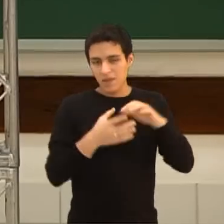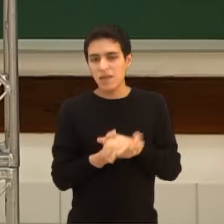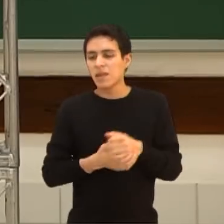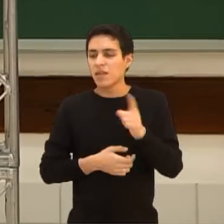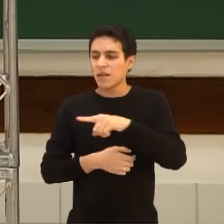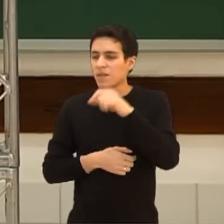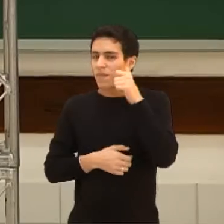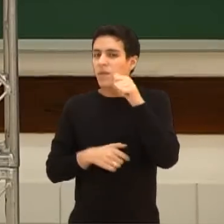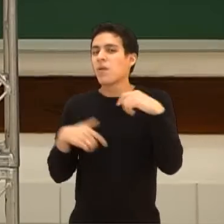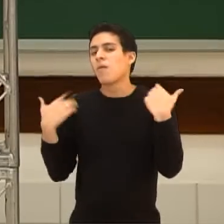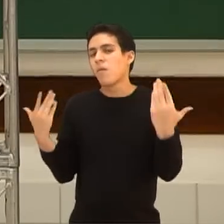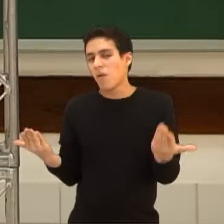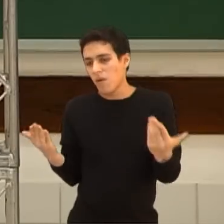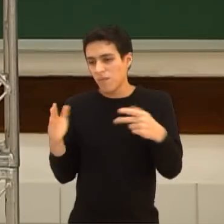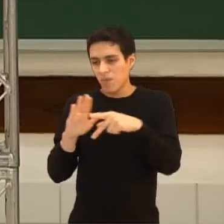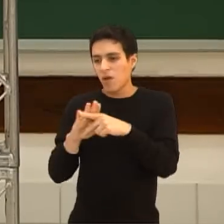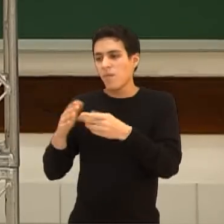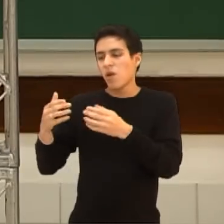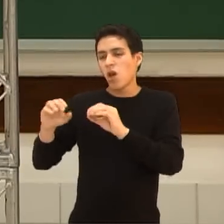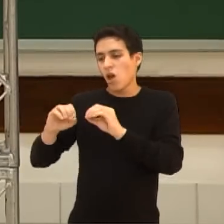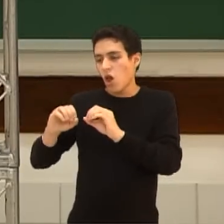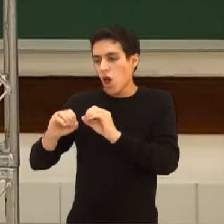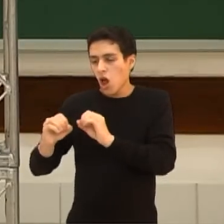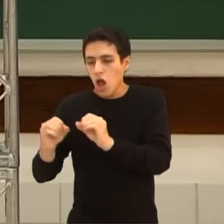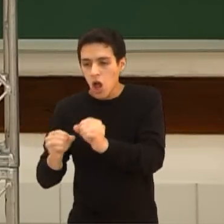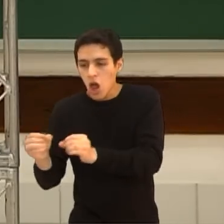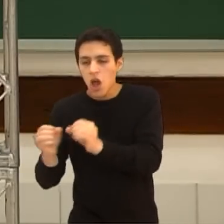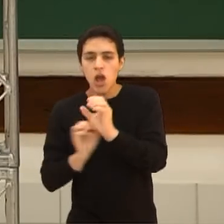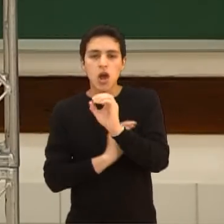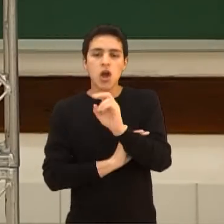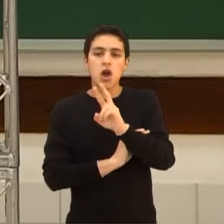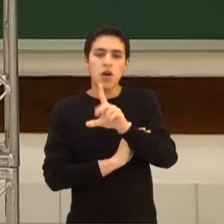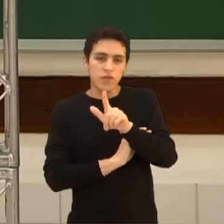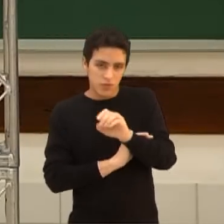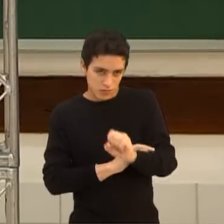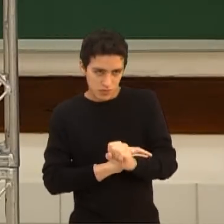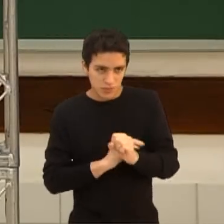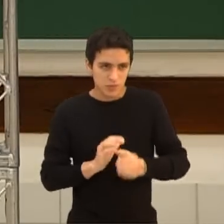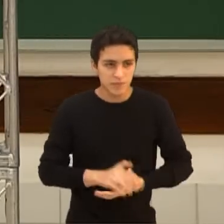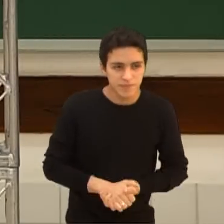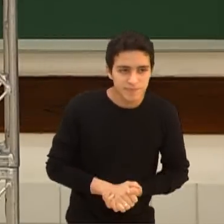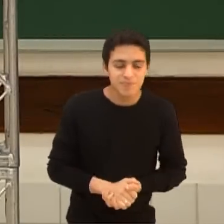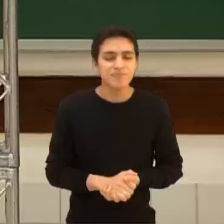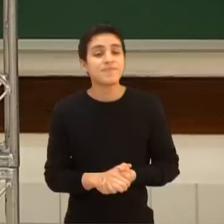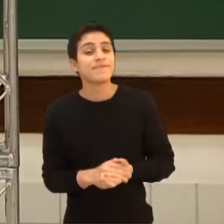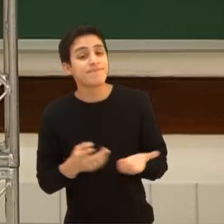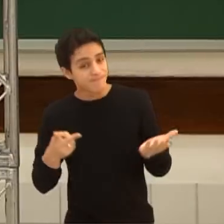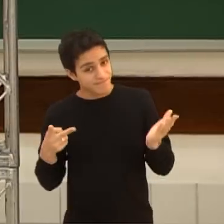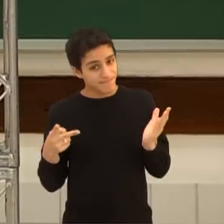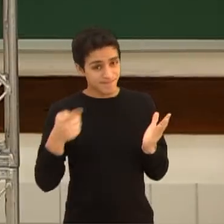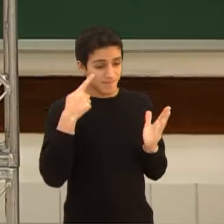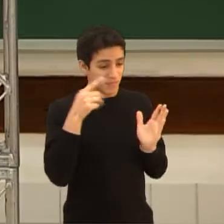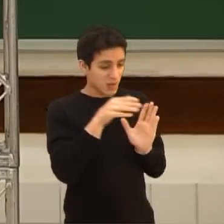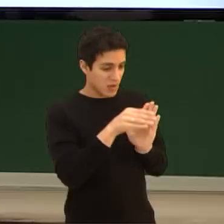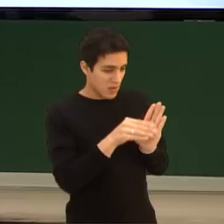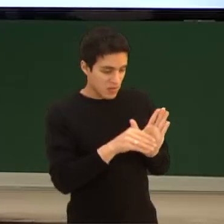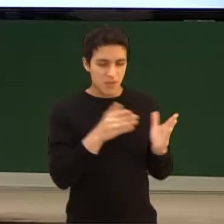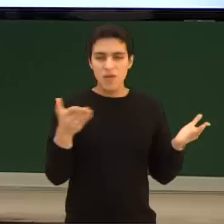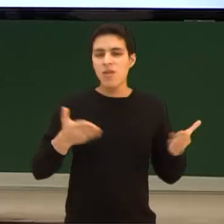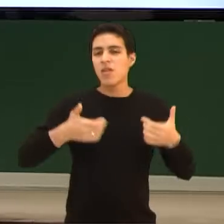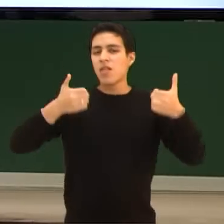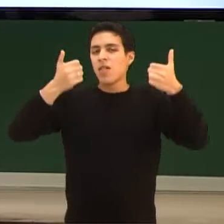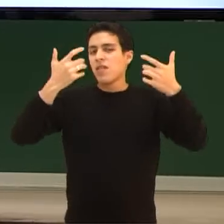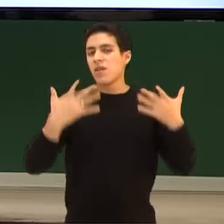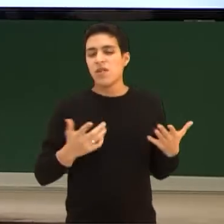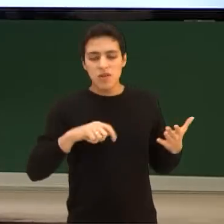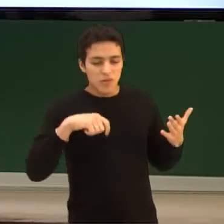os femininos, os óvulos. Muito bem, então vamos dando continuidade aqui. E agora, então, vamos falar aí